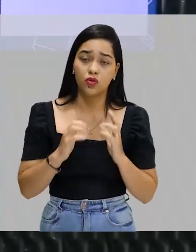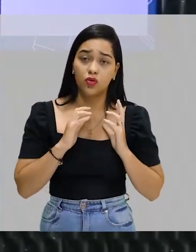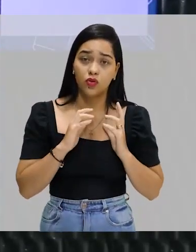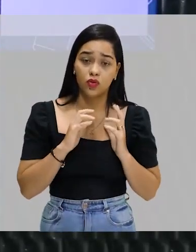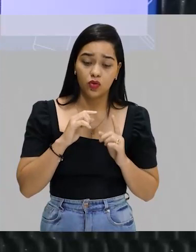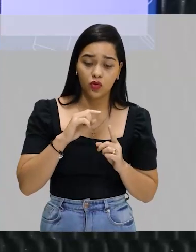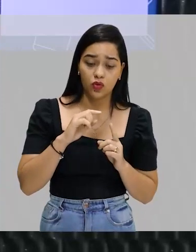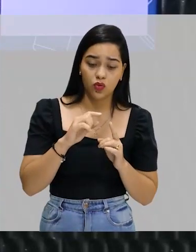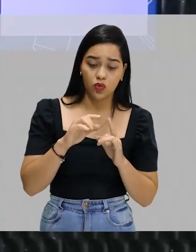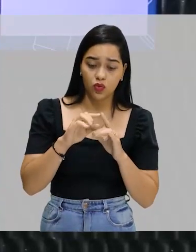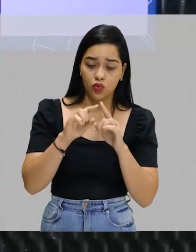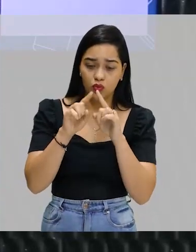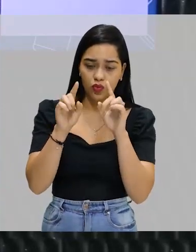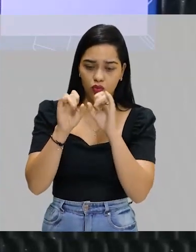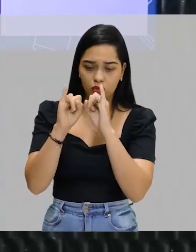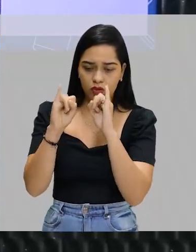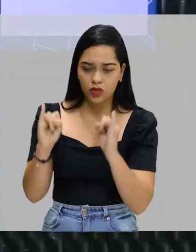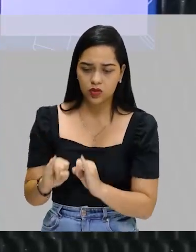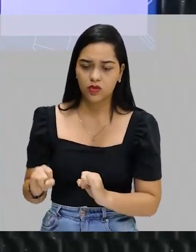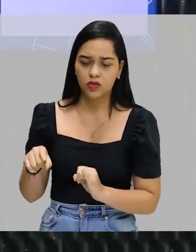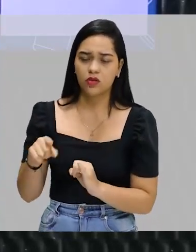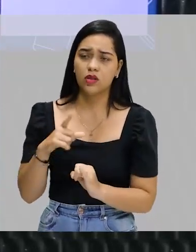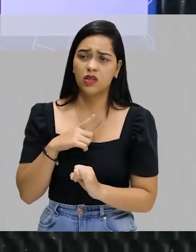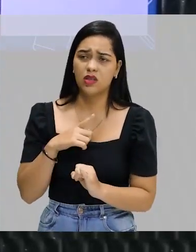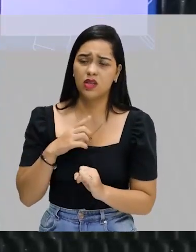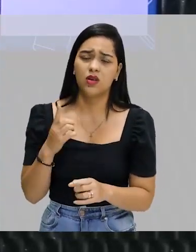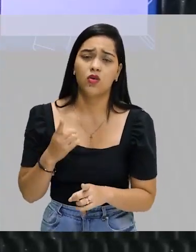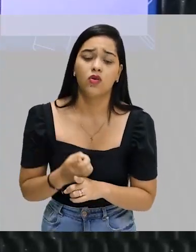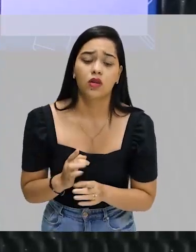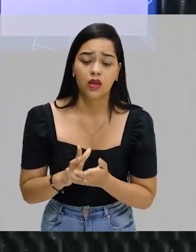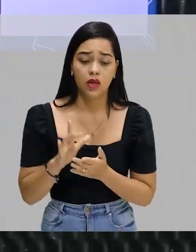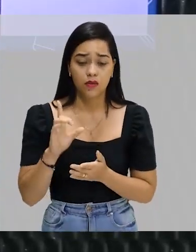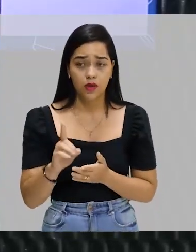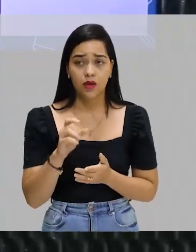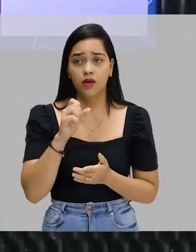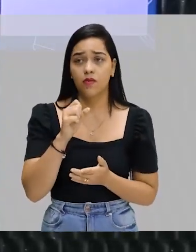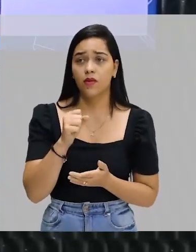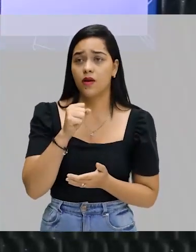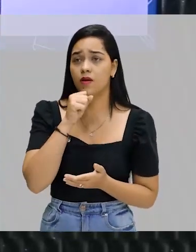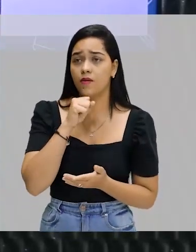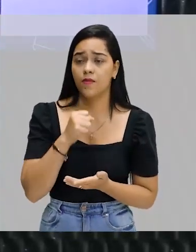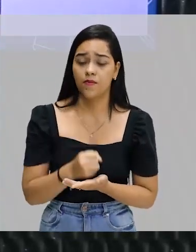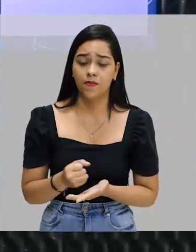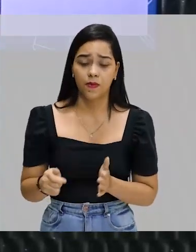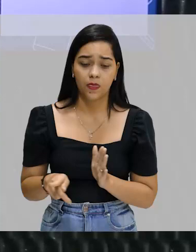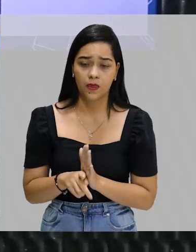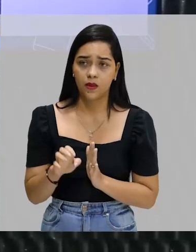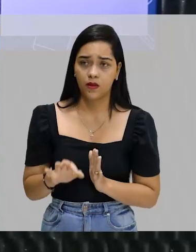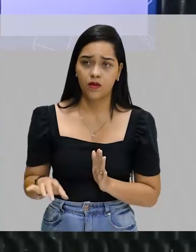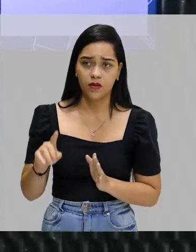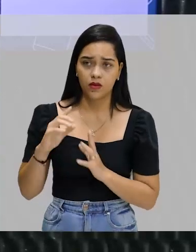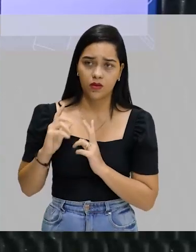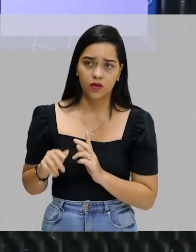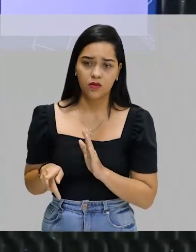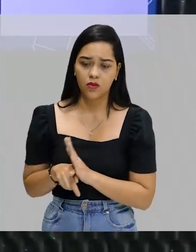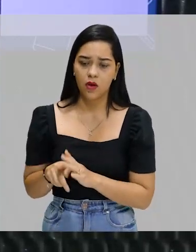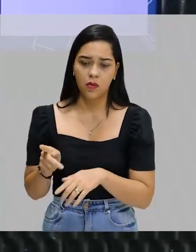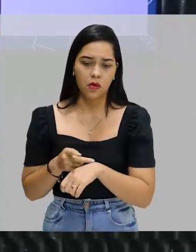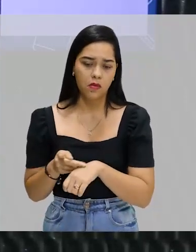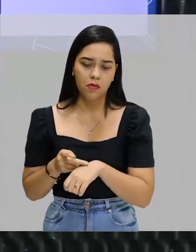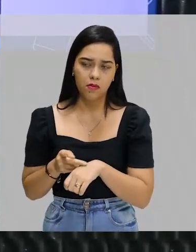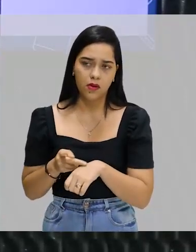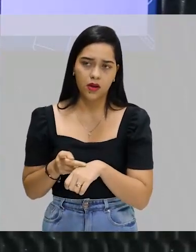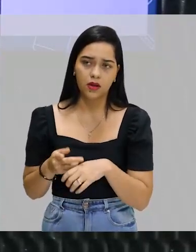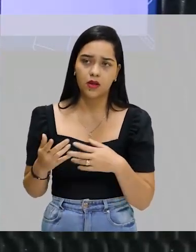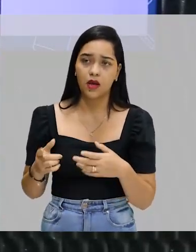igreja cristã da Idade Média que você encontra na Bíblia, no Antigo Testamento, tem essa cara de gente europeia. Você não vê um santo com a cara preta, a